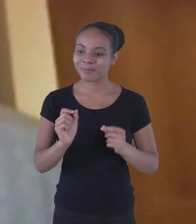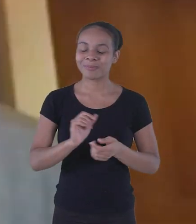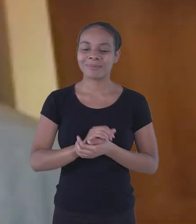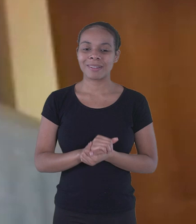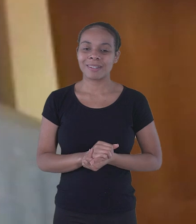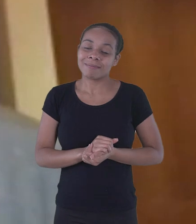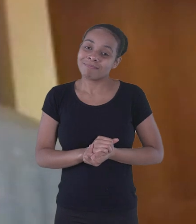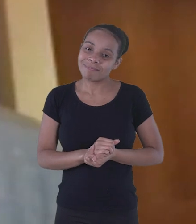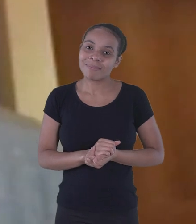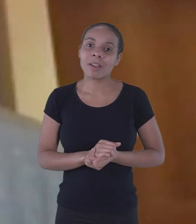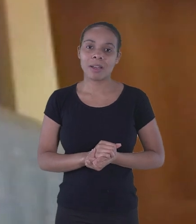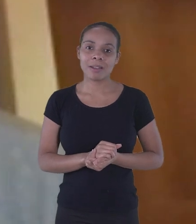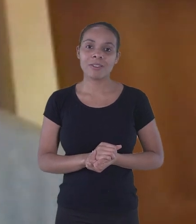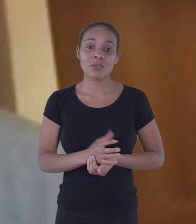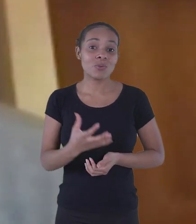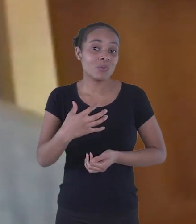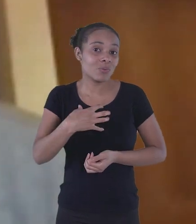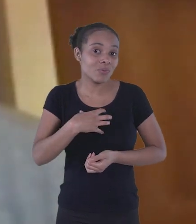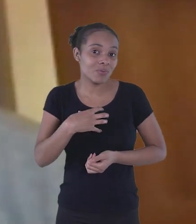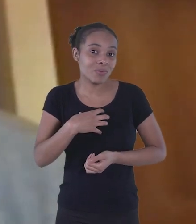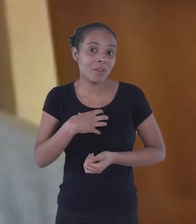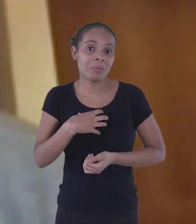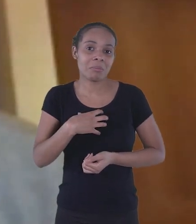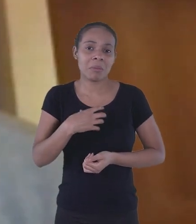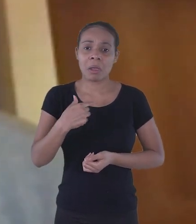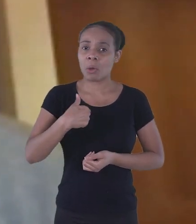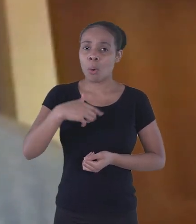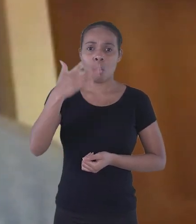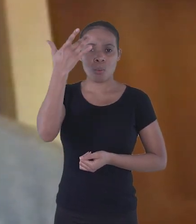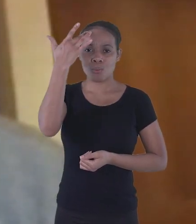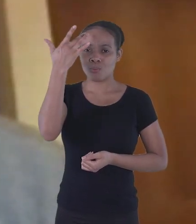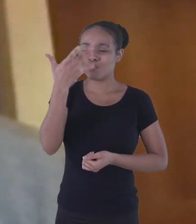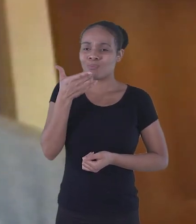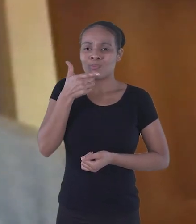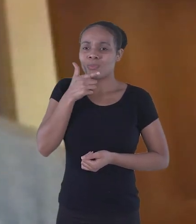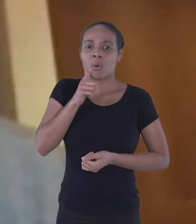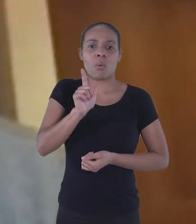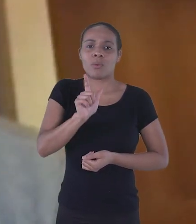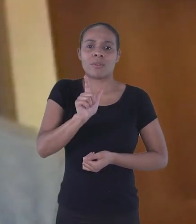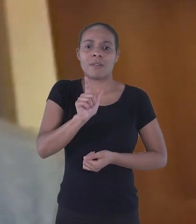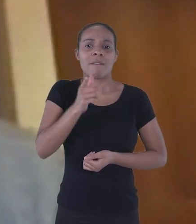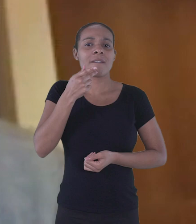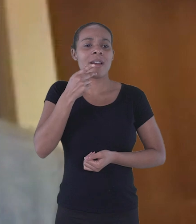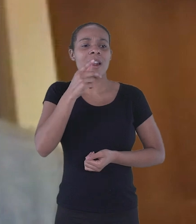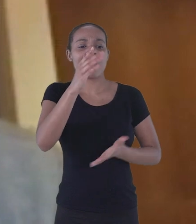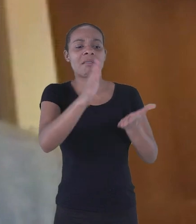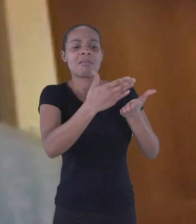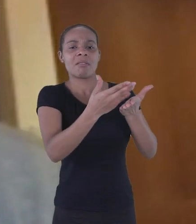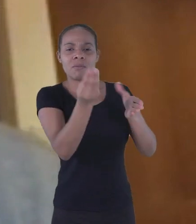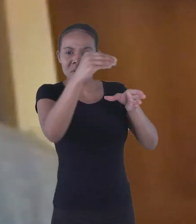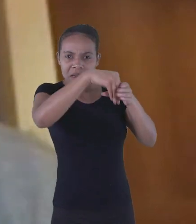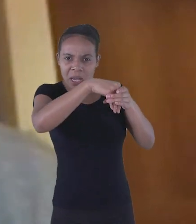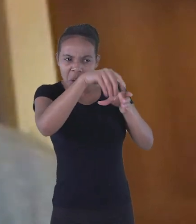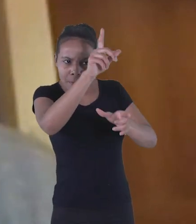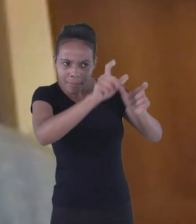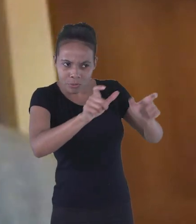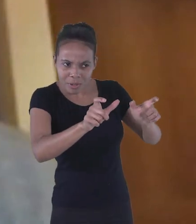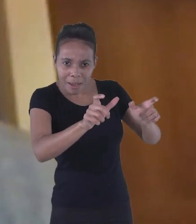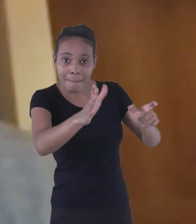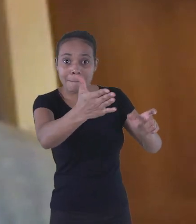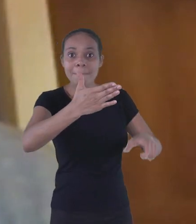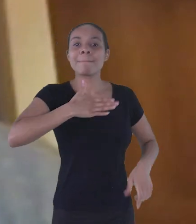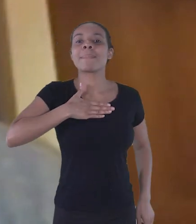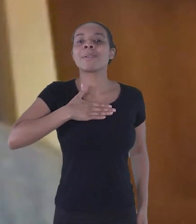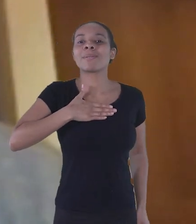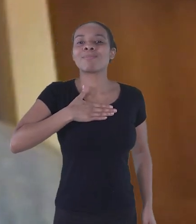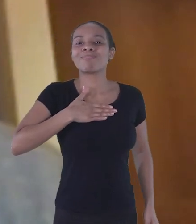de alguma forma, eu não conseguiria chamar ninguém de meu personagem, muito menos a depressão.